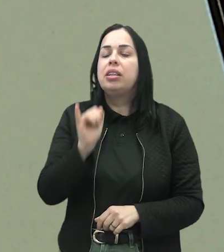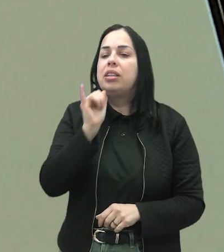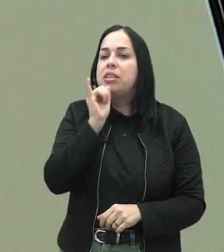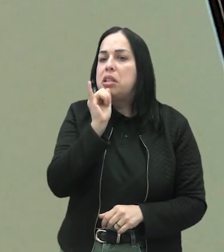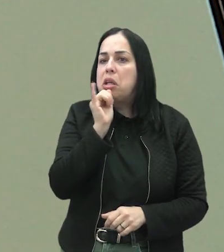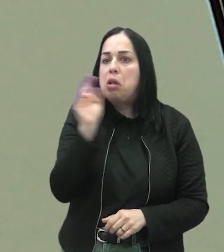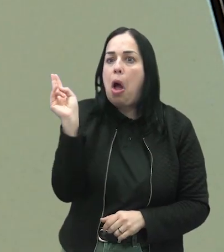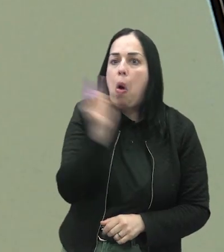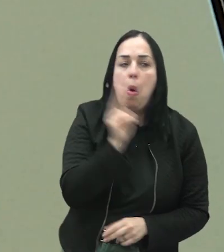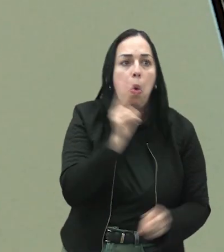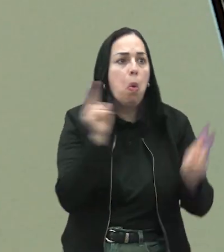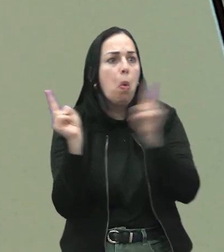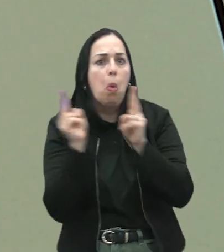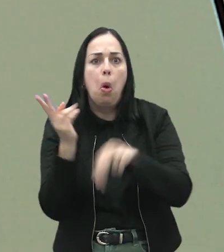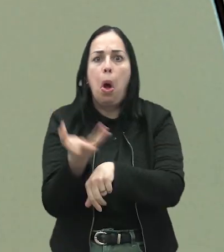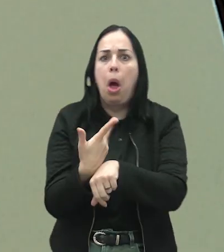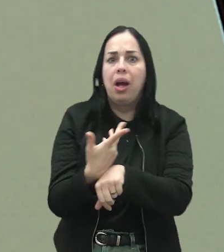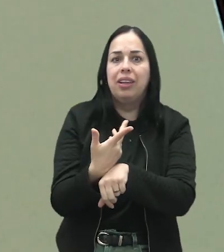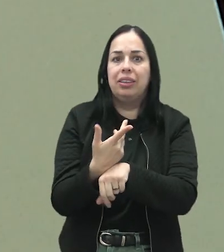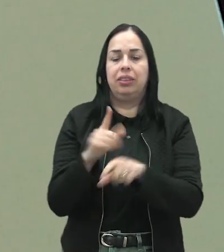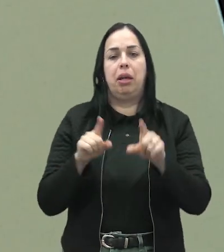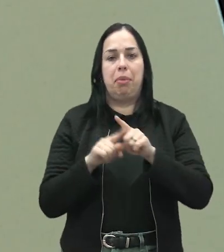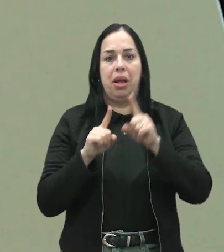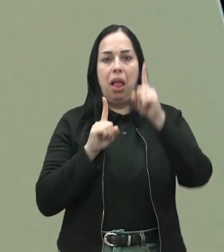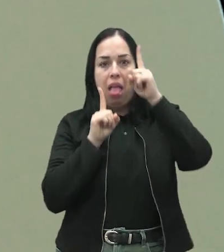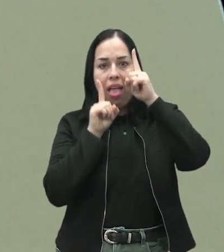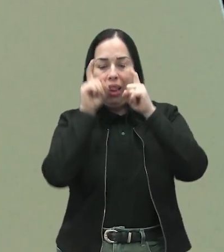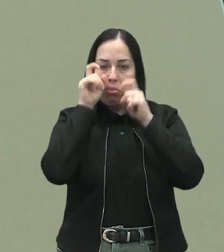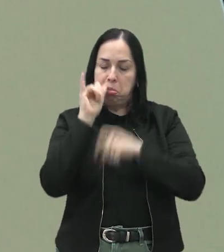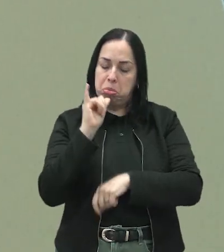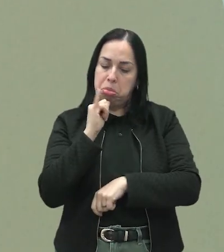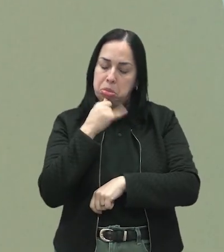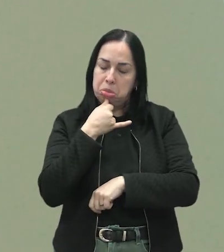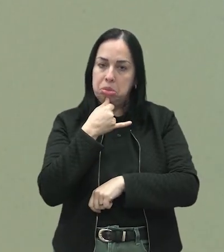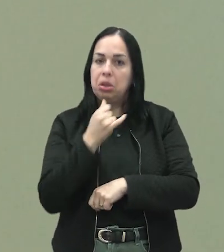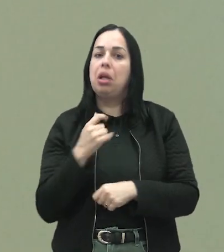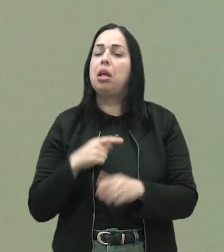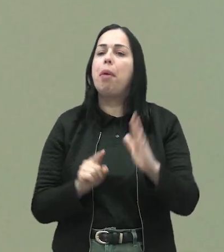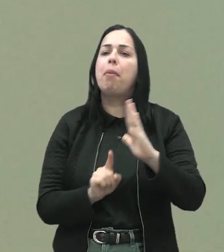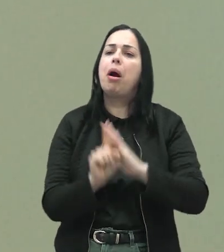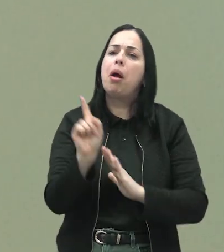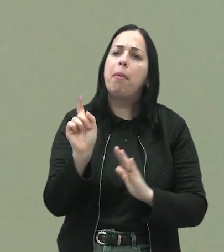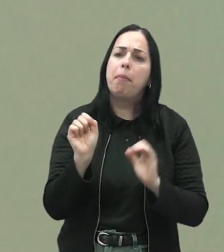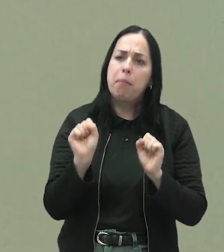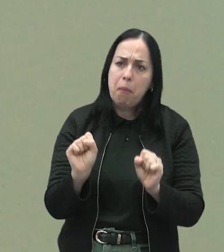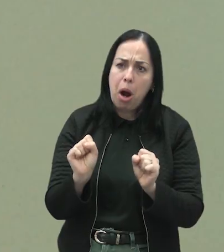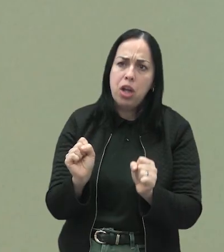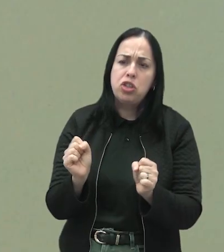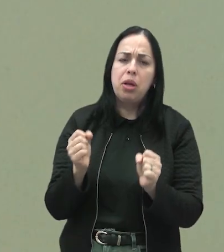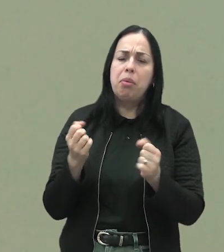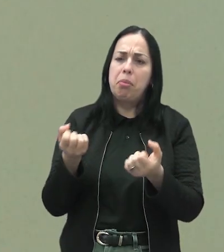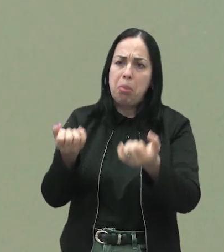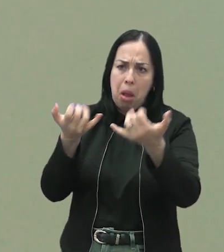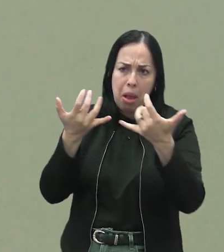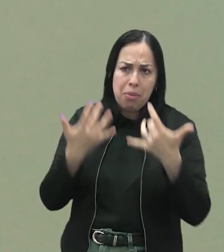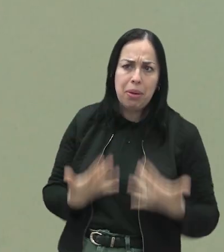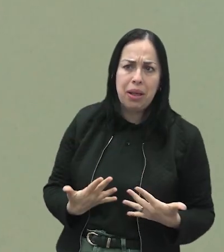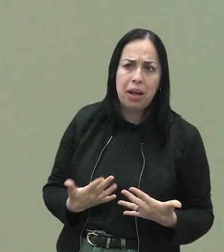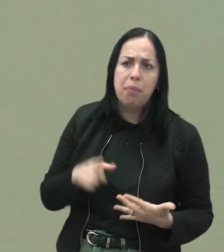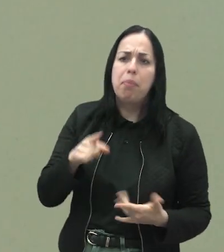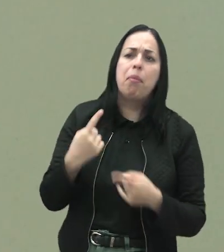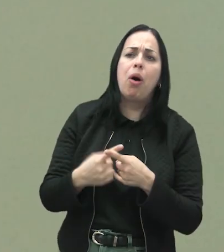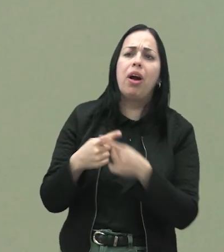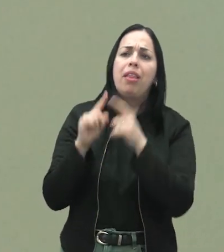fosse urgente. Um emoji com a carinha triste e a pergunta: quer me contar o que está deixando